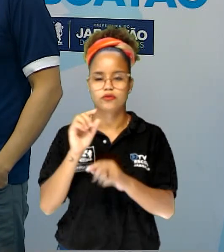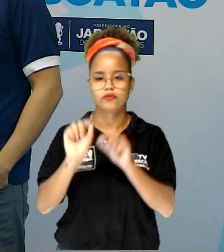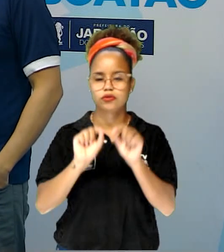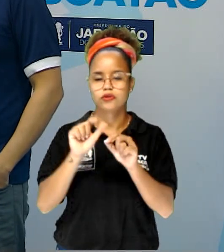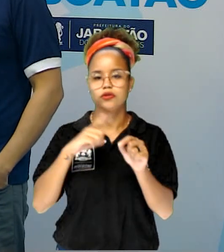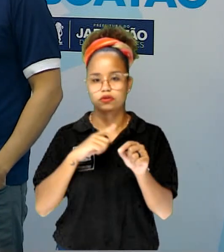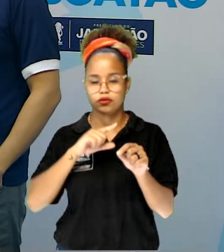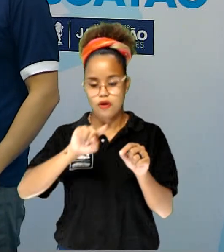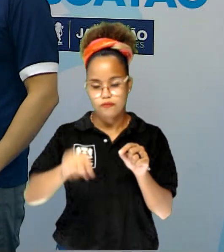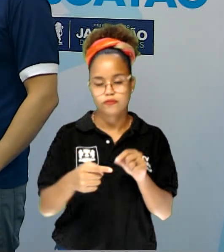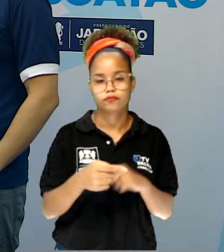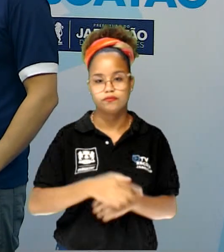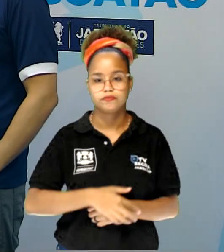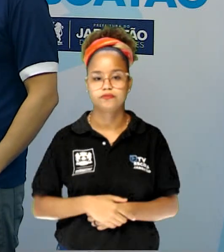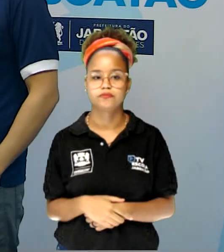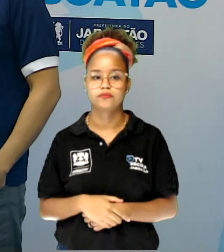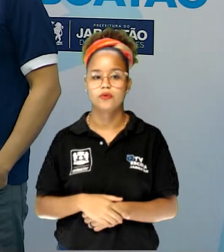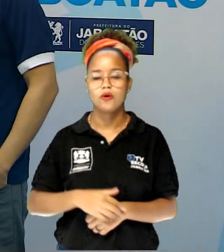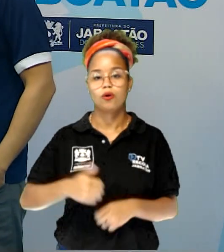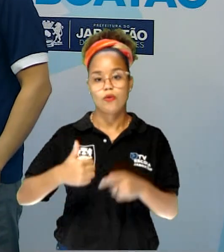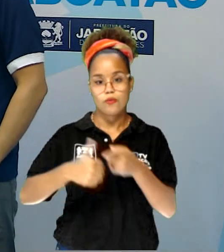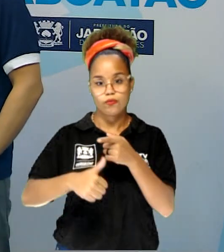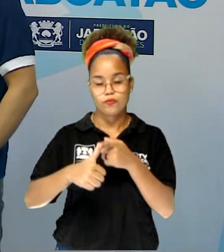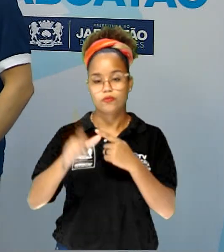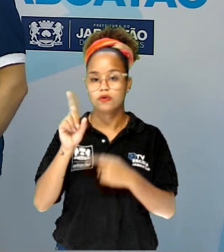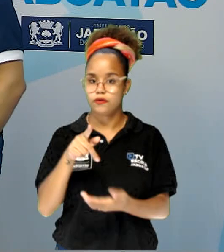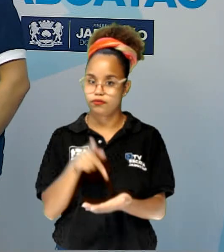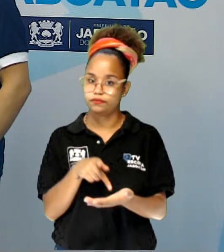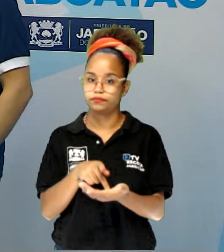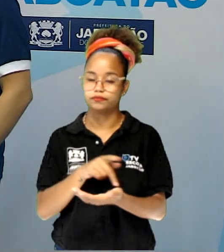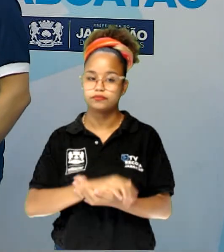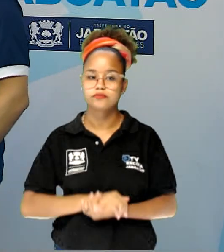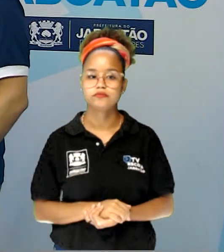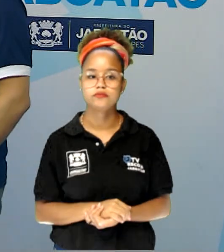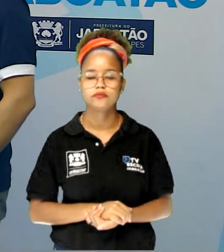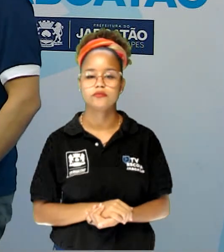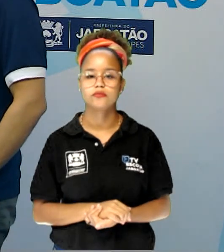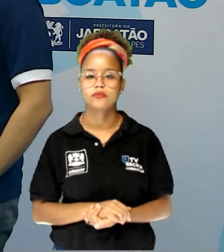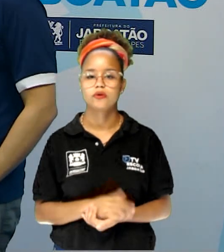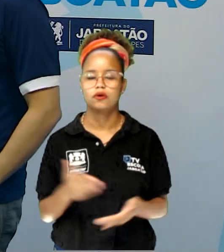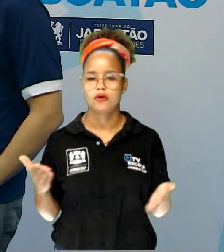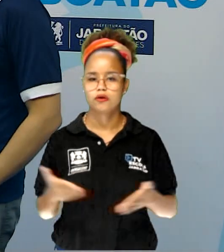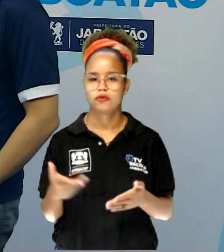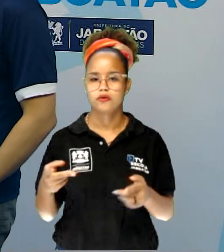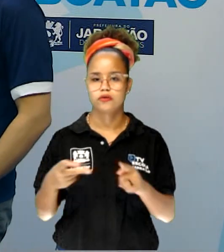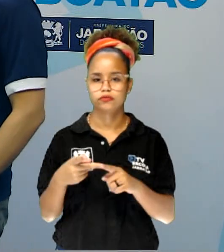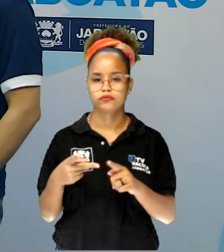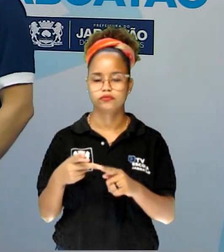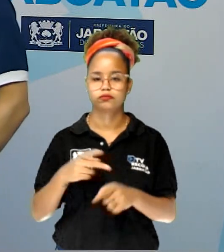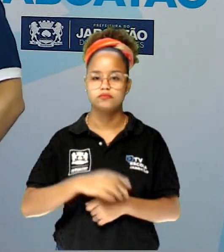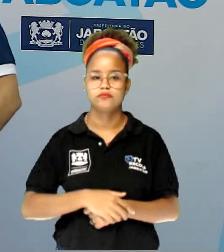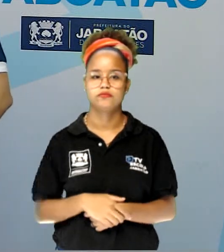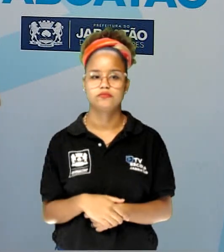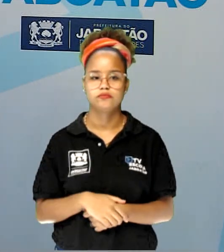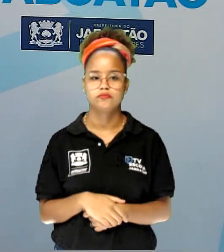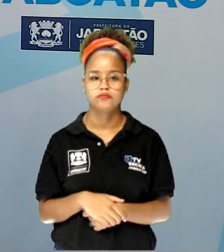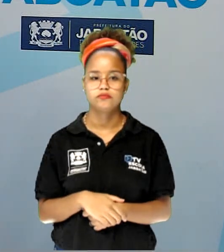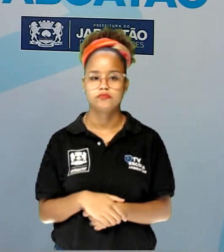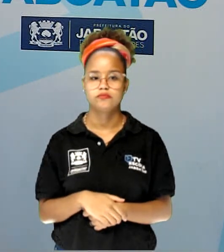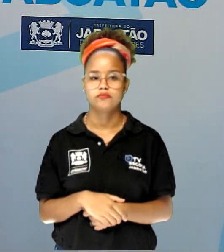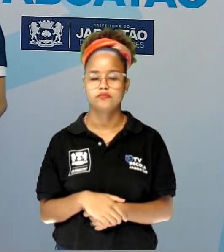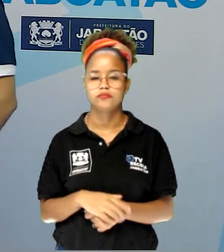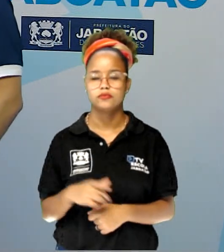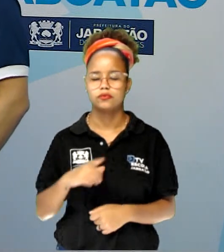dois, certo? Item 1, então, verdadeiro. Vamos avaliar agora o item 2. Em,